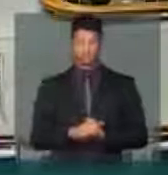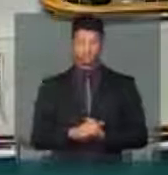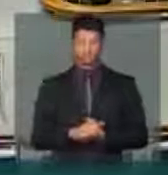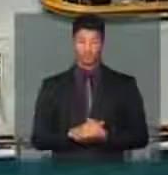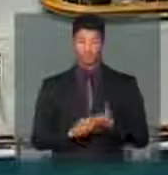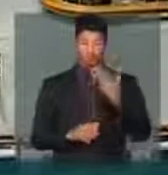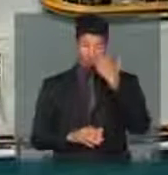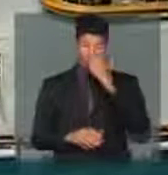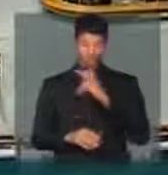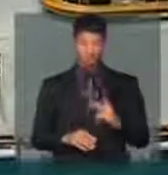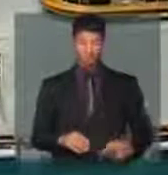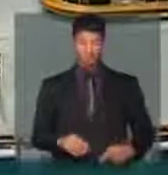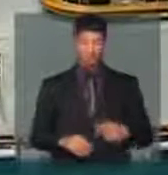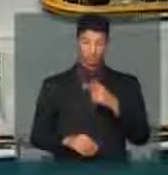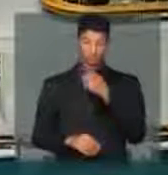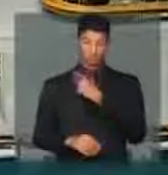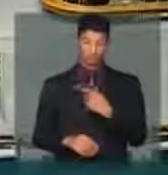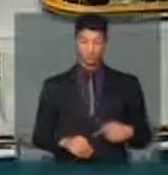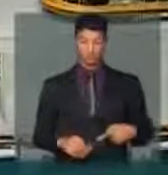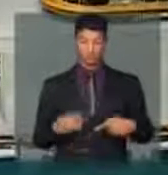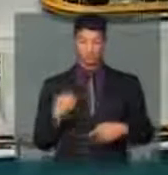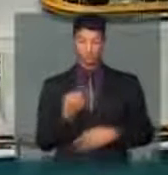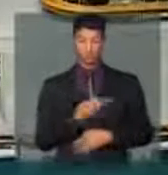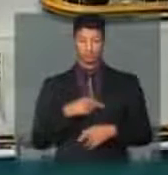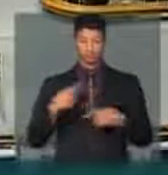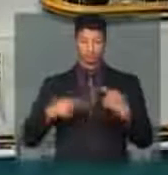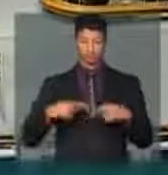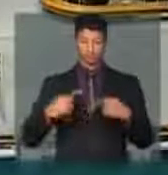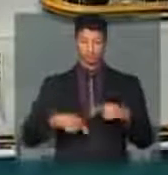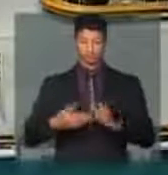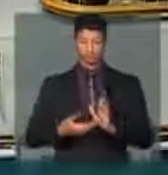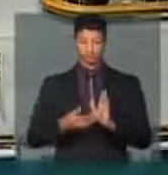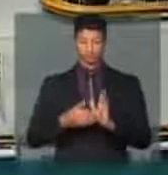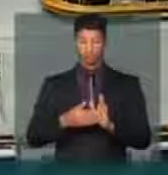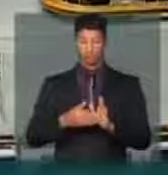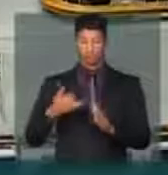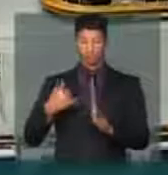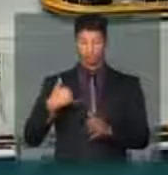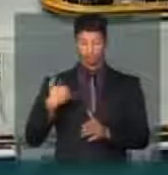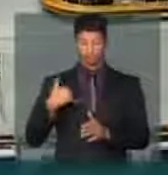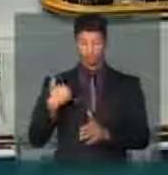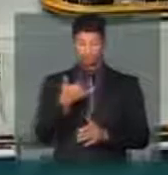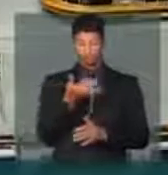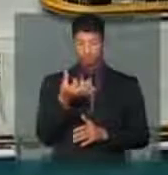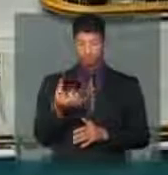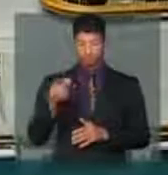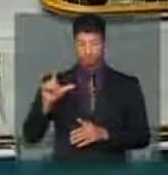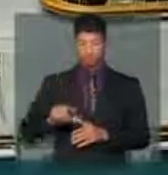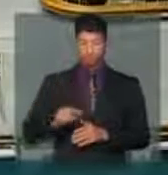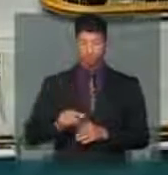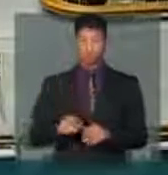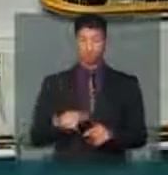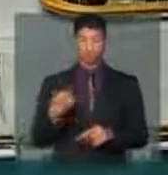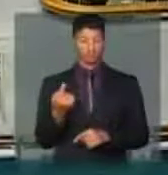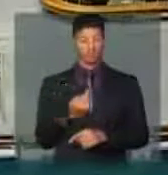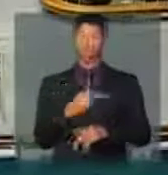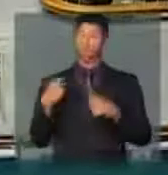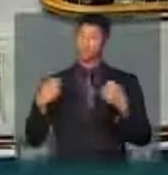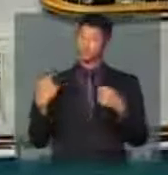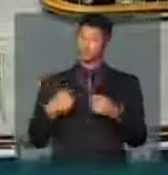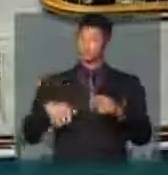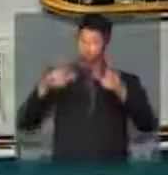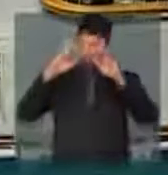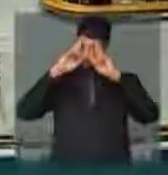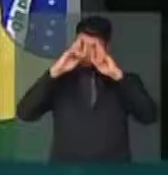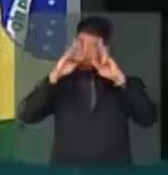Muito obrigado, presidente. Senhor presidente, nós estamos discutindo nessa casa a maioridade penal. É, nós temos que